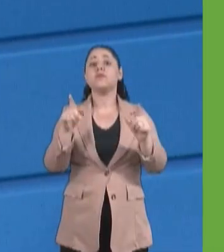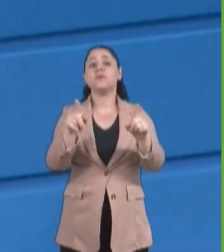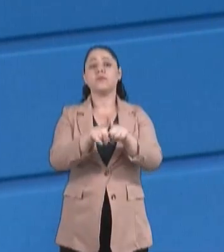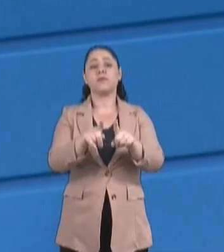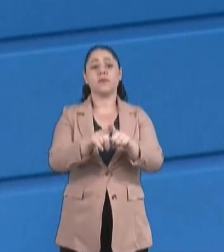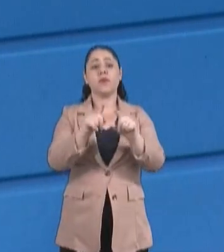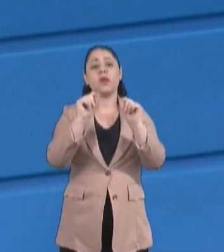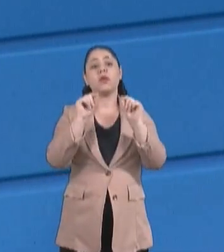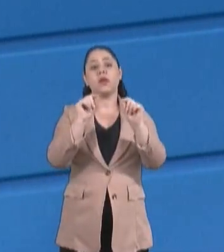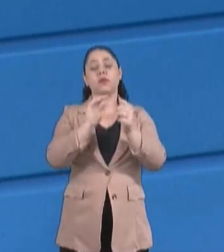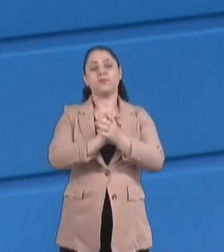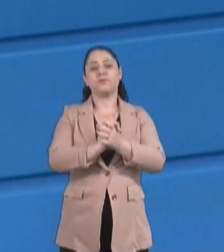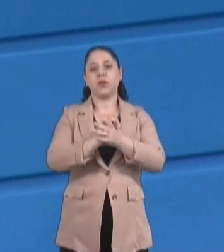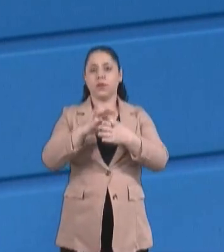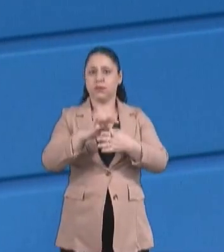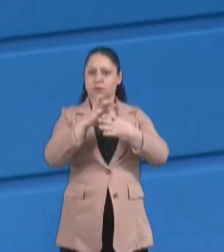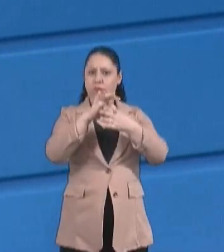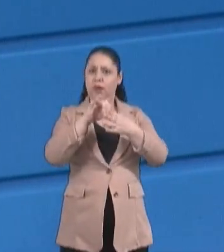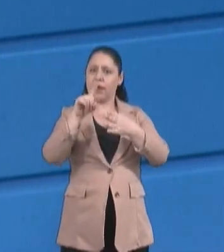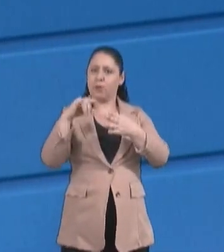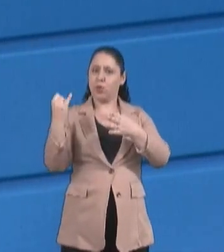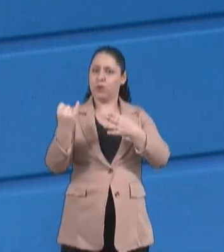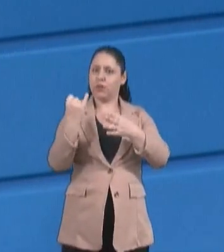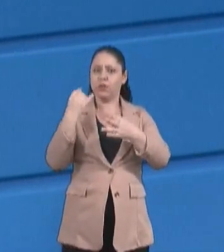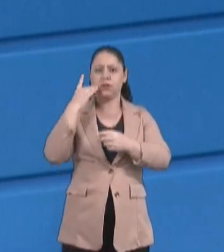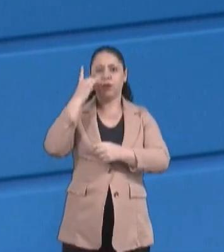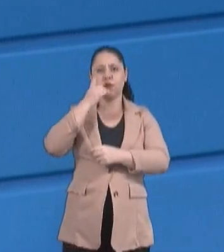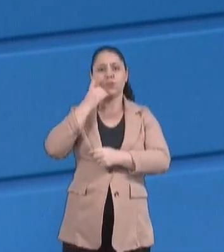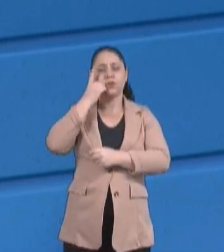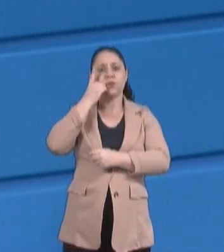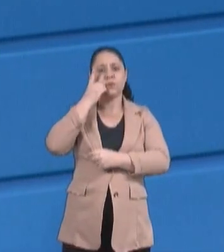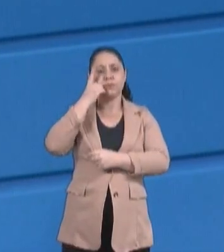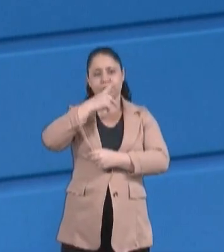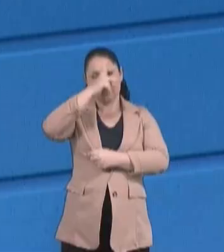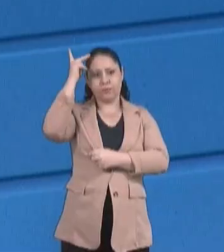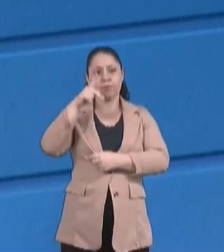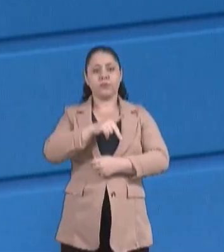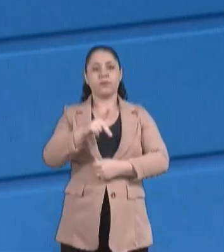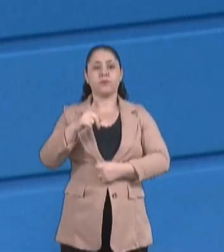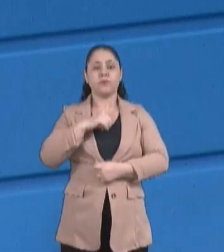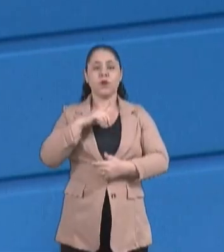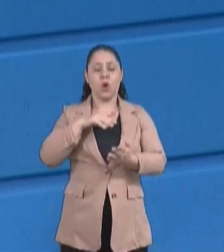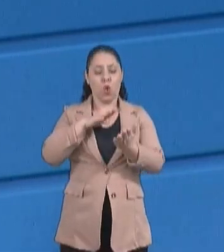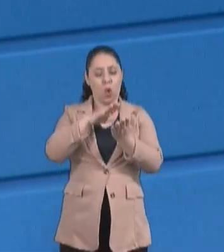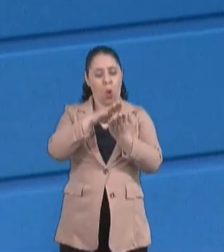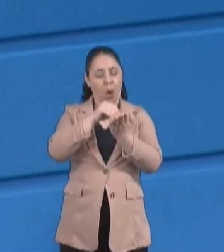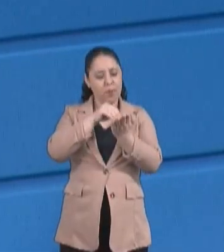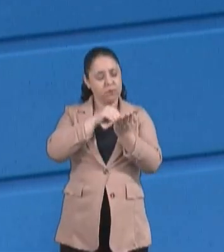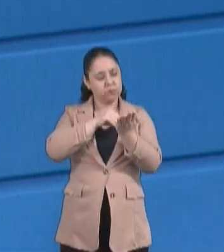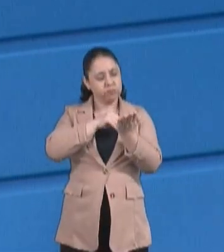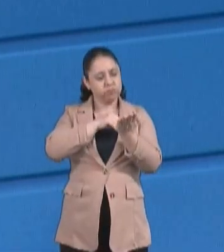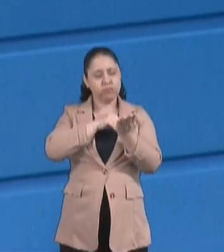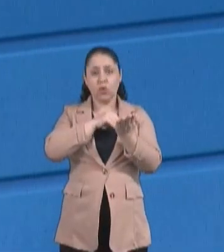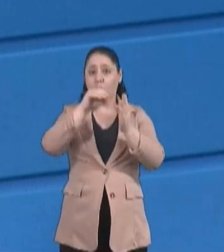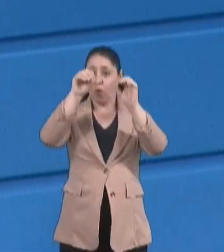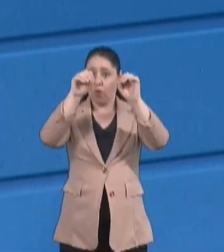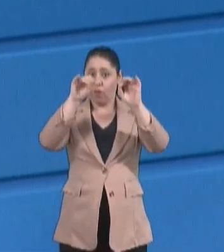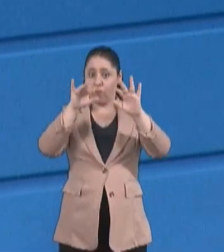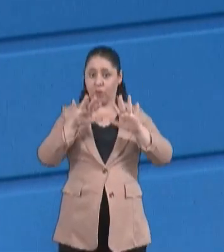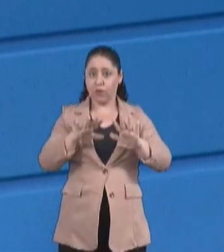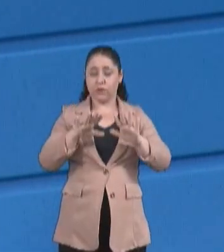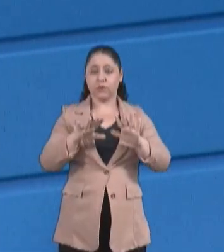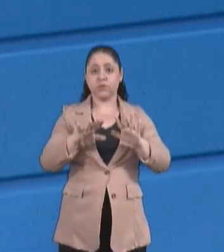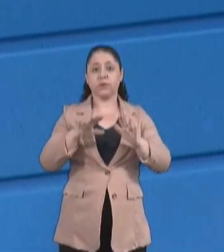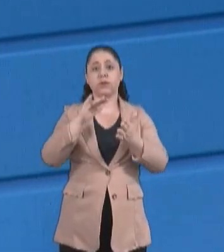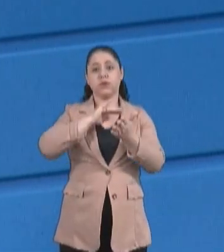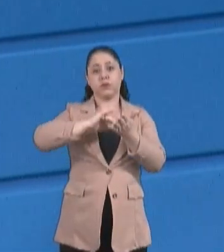Quero destacar aqui, senhor presidente, eu tenho a cópia de um ofício